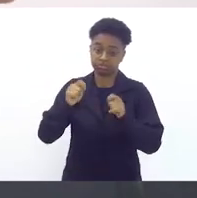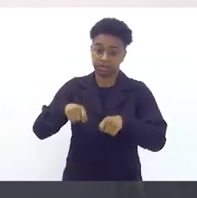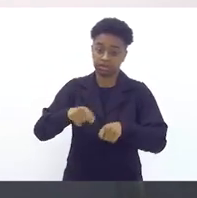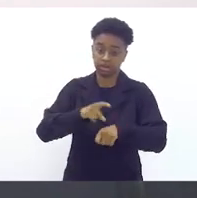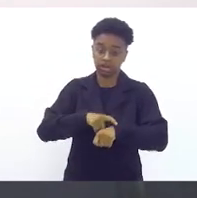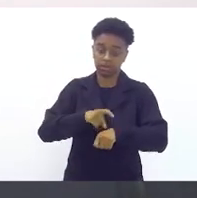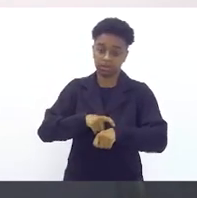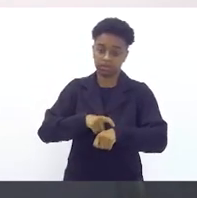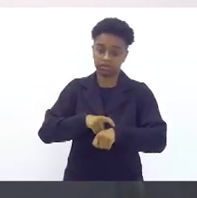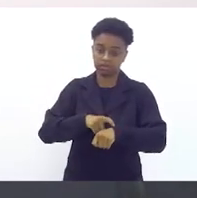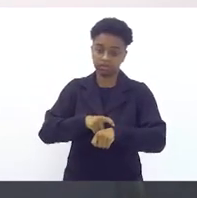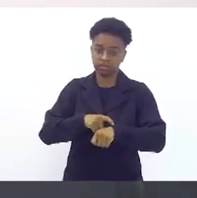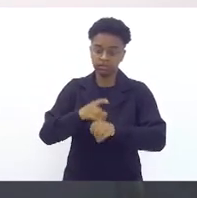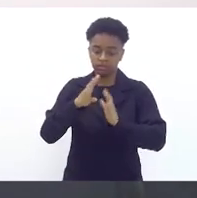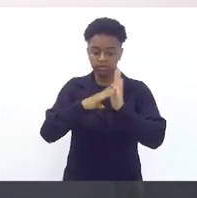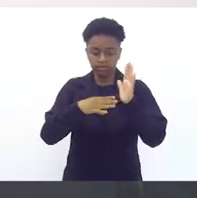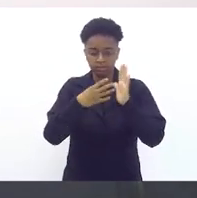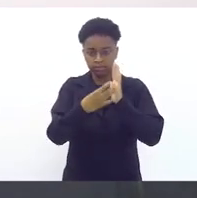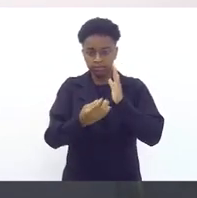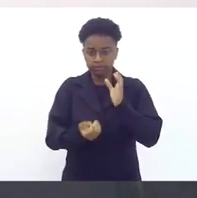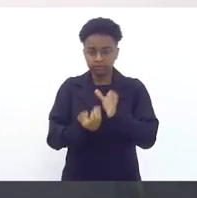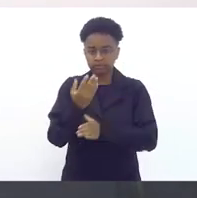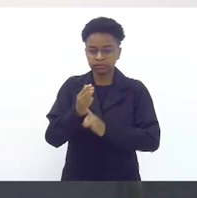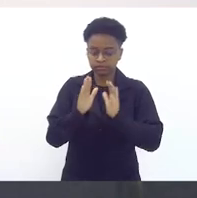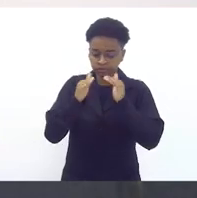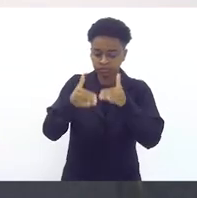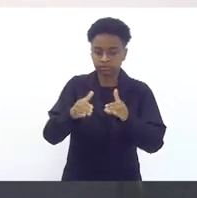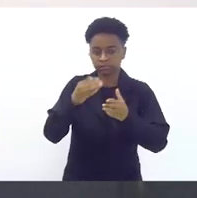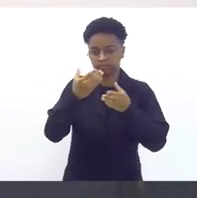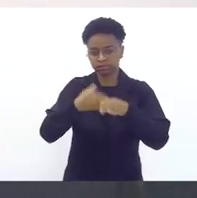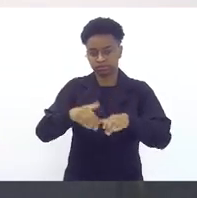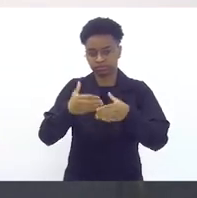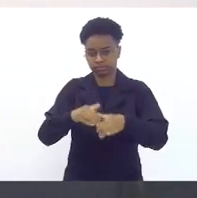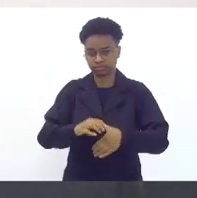haveria tempo de fazer um cronograma de concurso público.